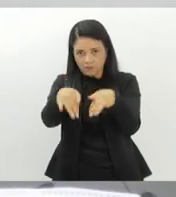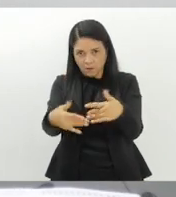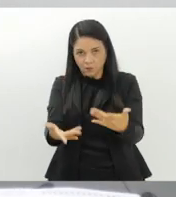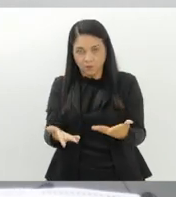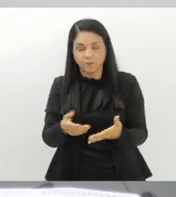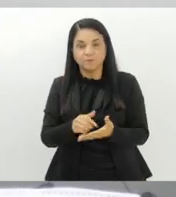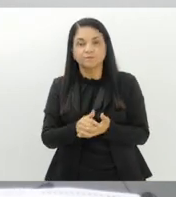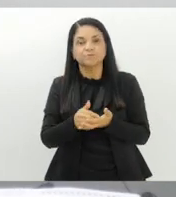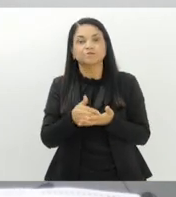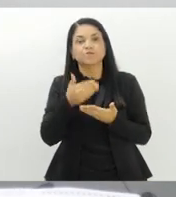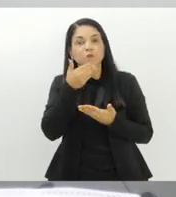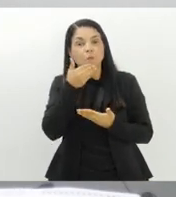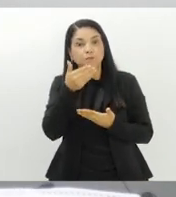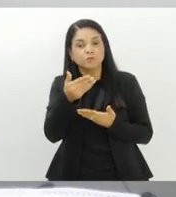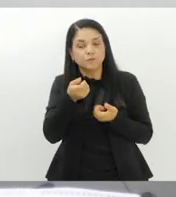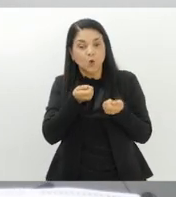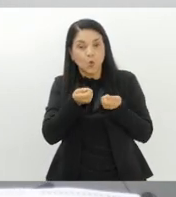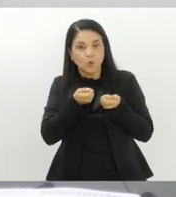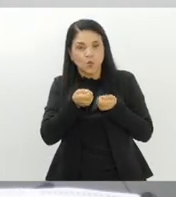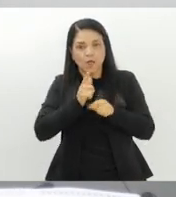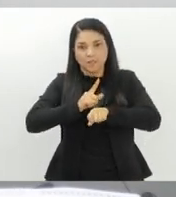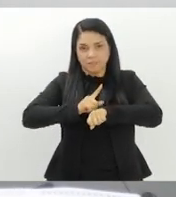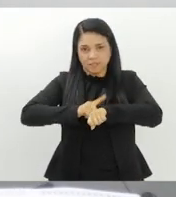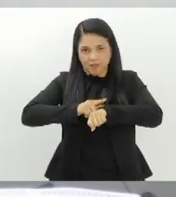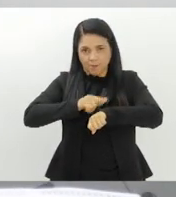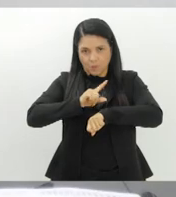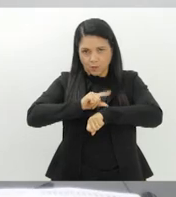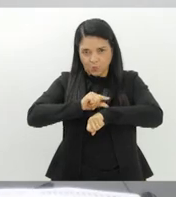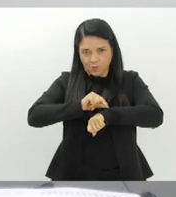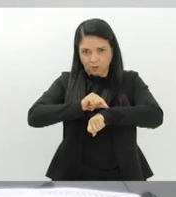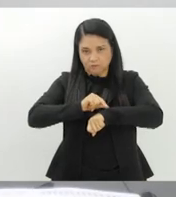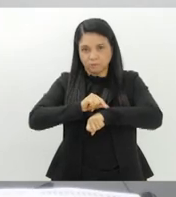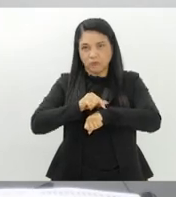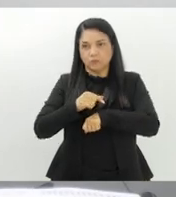vai pedir para as pessoas controlarem o tempo, porque nós somos aqui